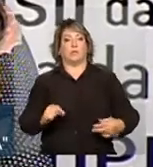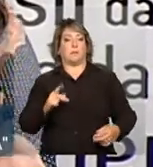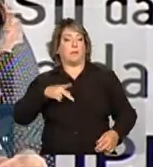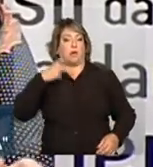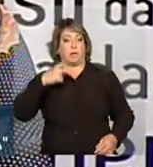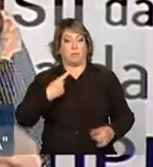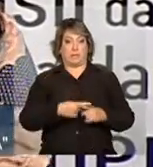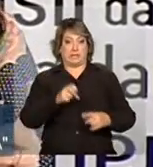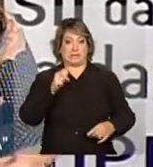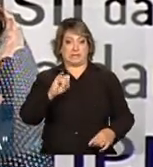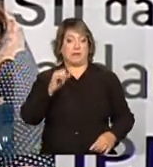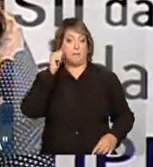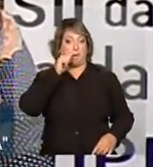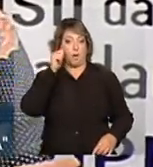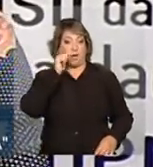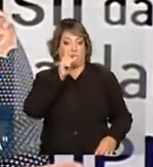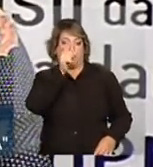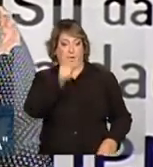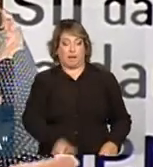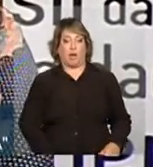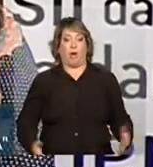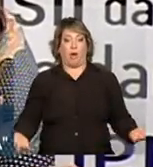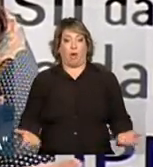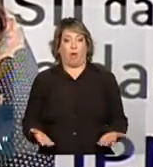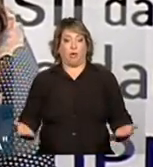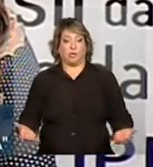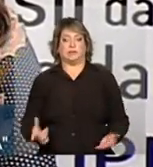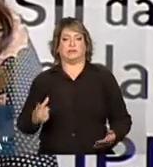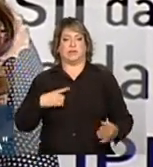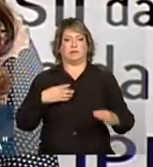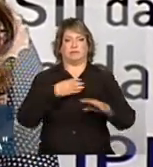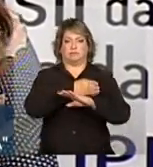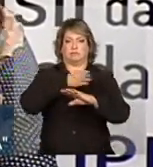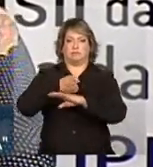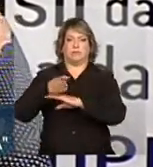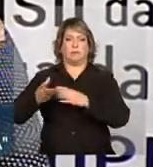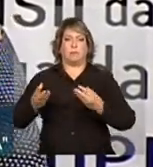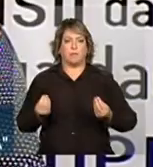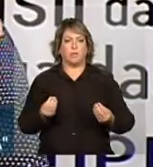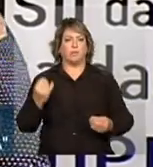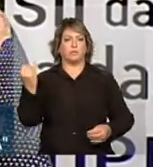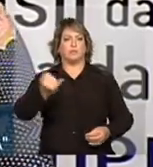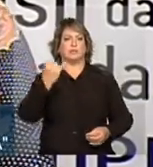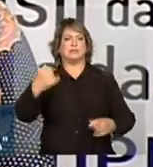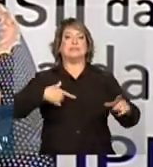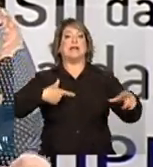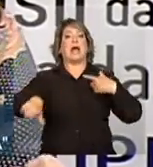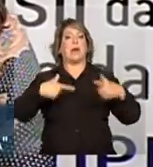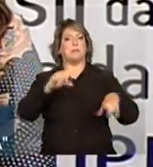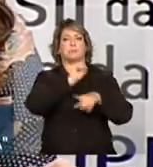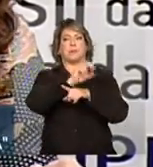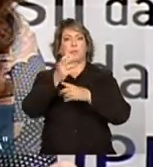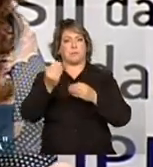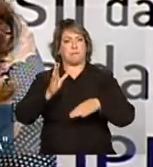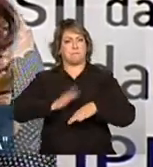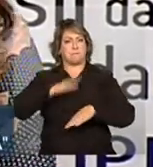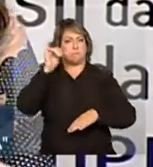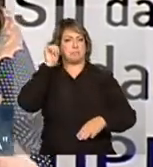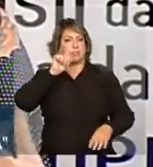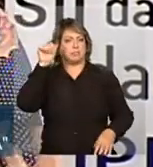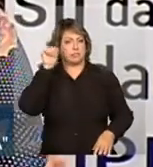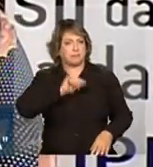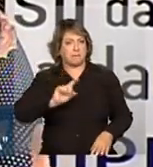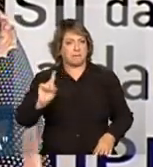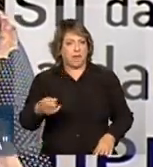hoje ela tem uma participação muito expressiva no mercado de trabalho, tem uma participação muito expressiva